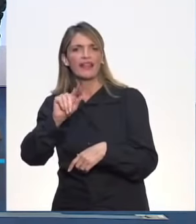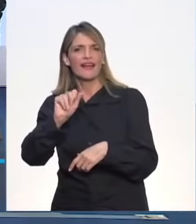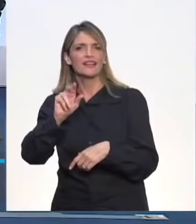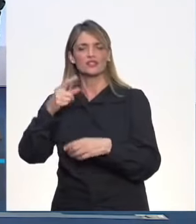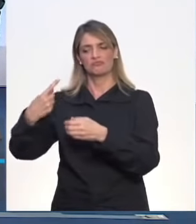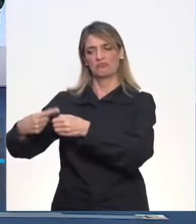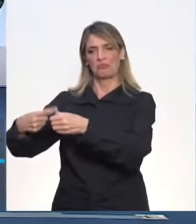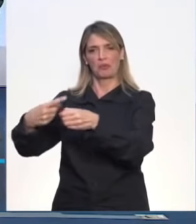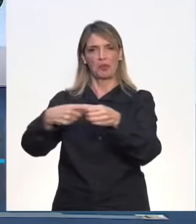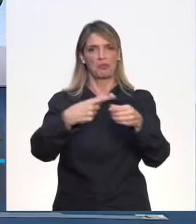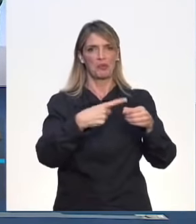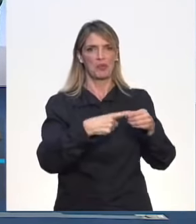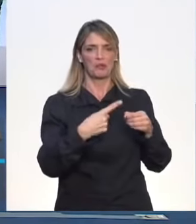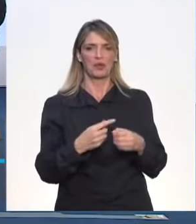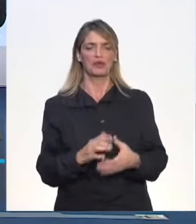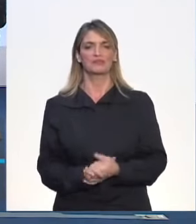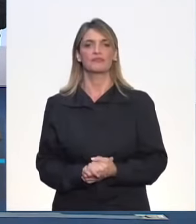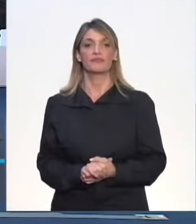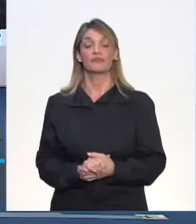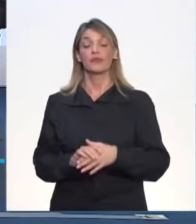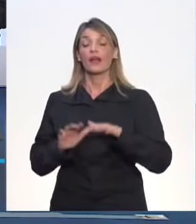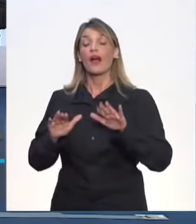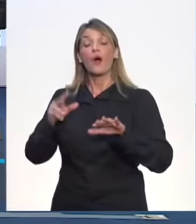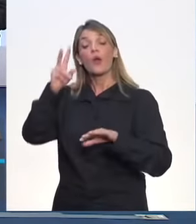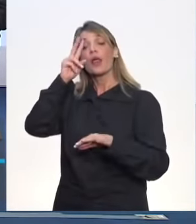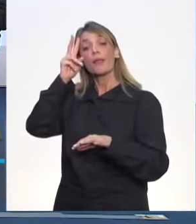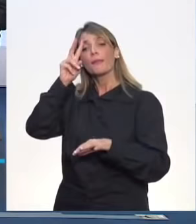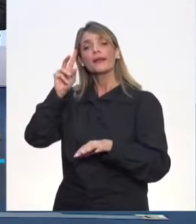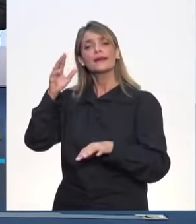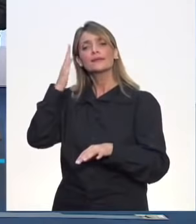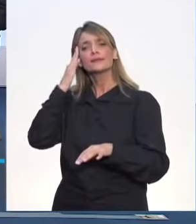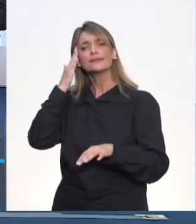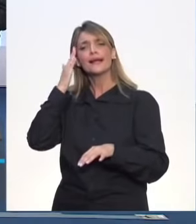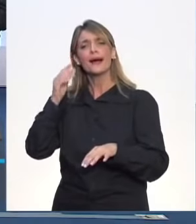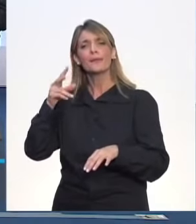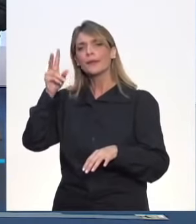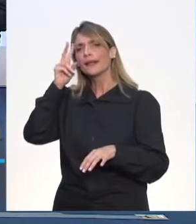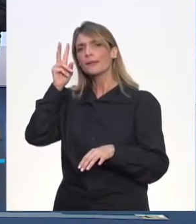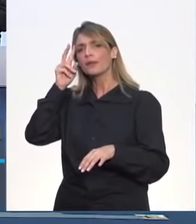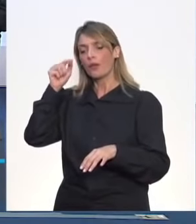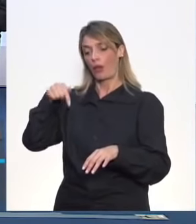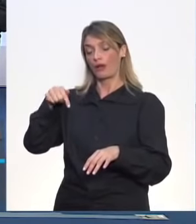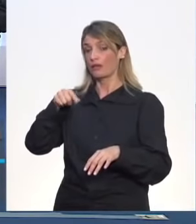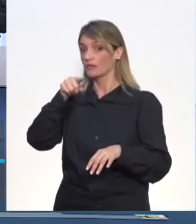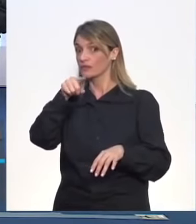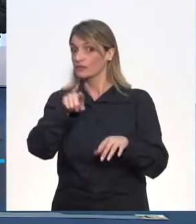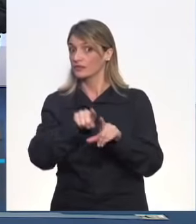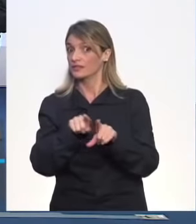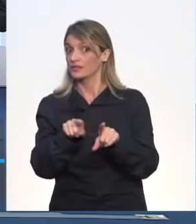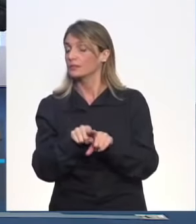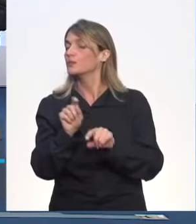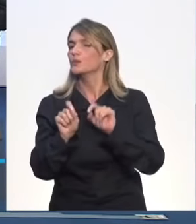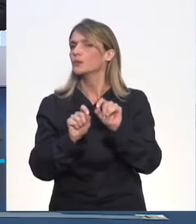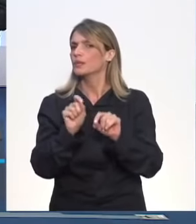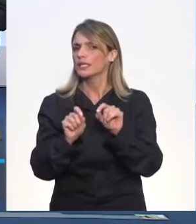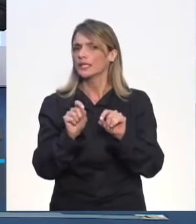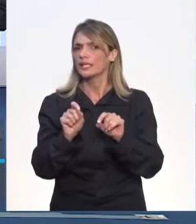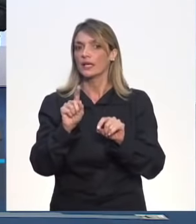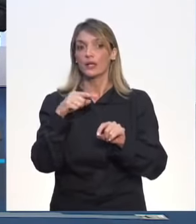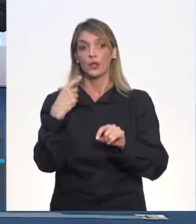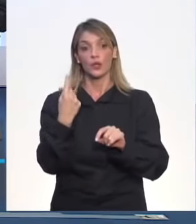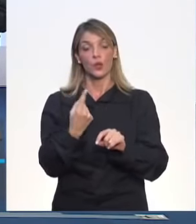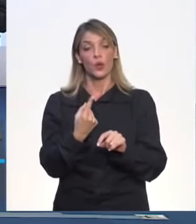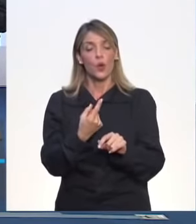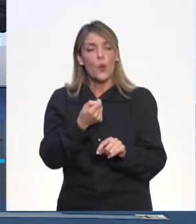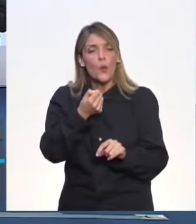própolis a galera tá chegando em peso aqui o sabe que eu tô lembrando aqui lembrando Lembrando aqui lembrando você aí também que a gente tá